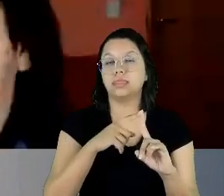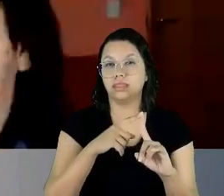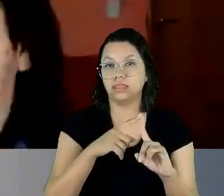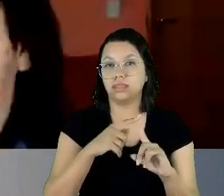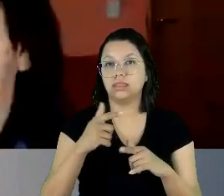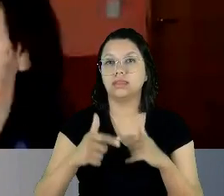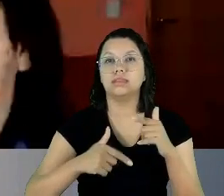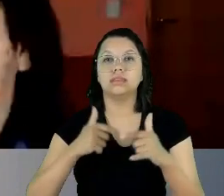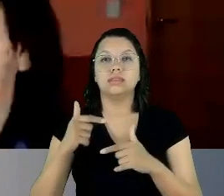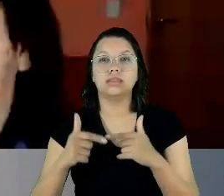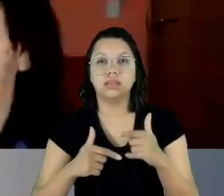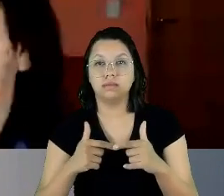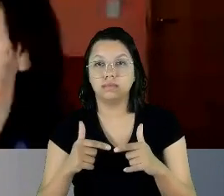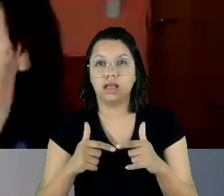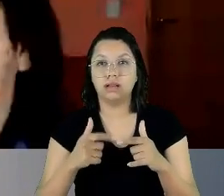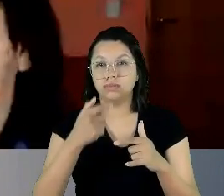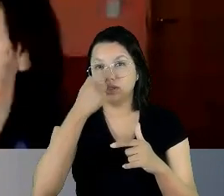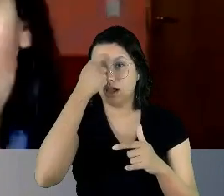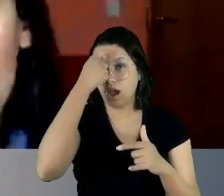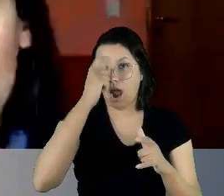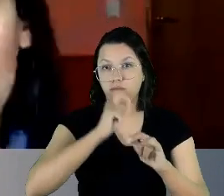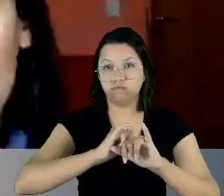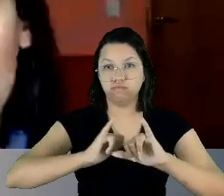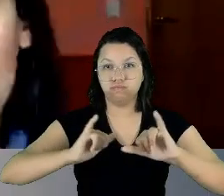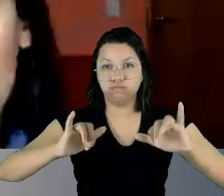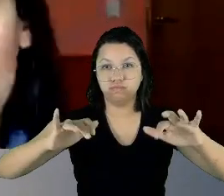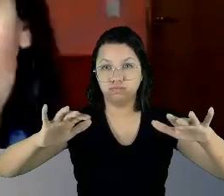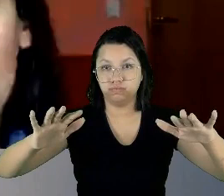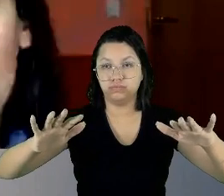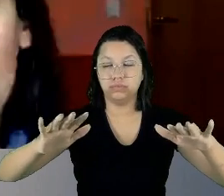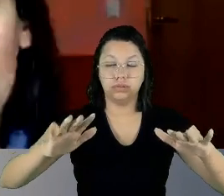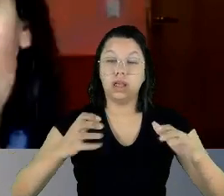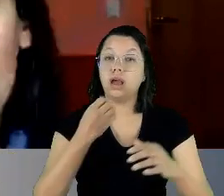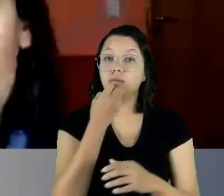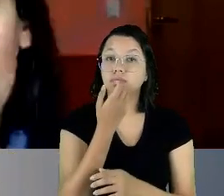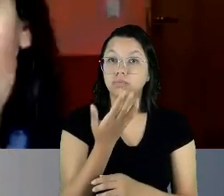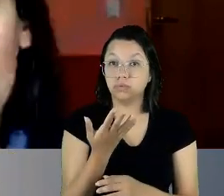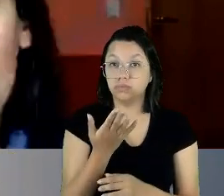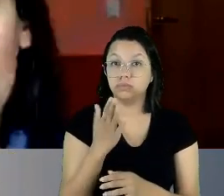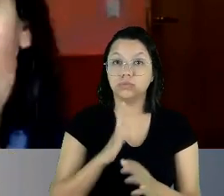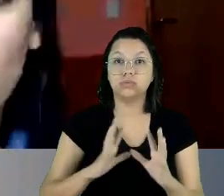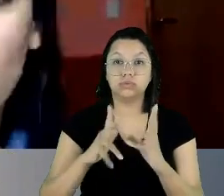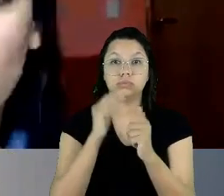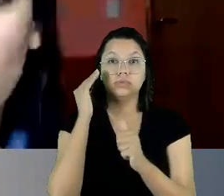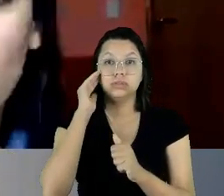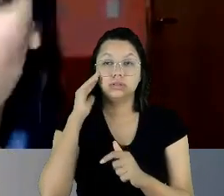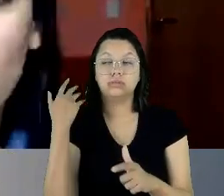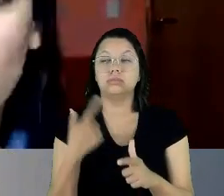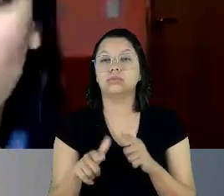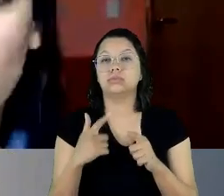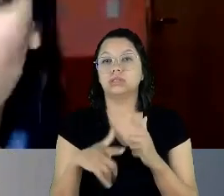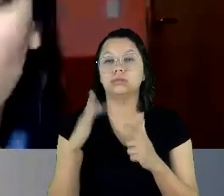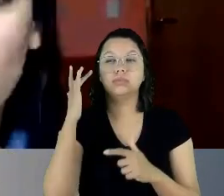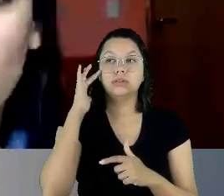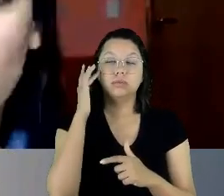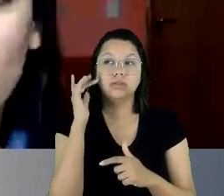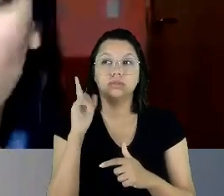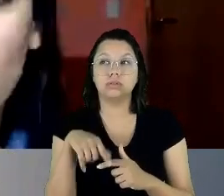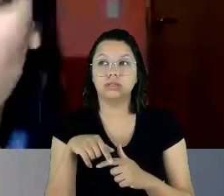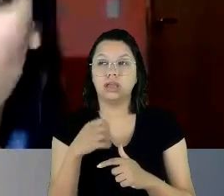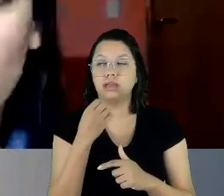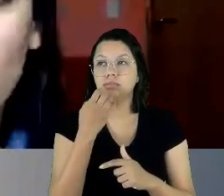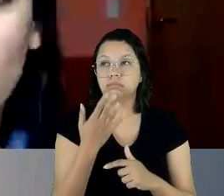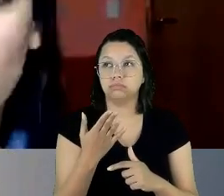ação de conscientização tem sido muito eficaz, né, para todo mundo compreender o problema. Eu acho que é